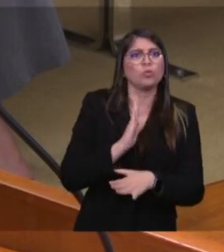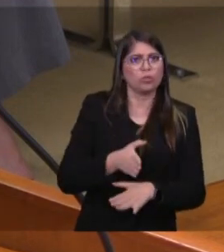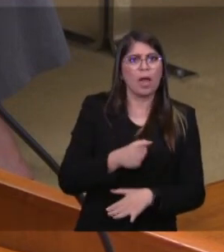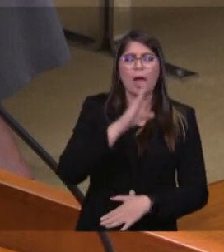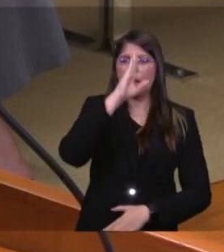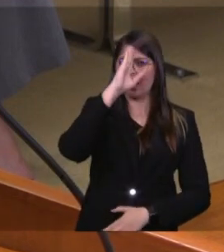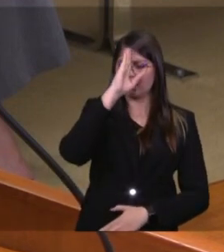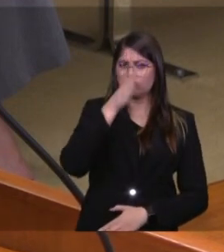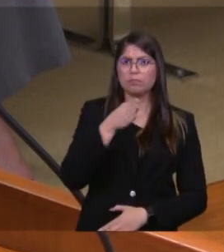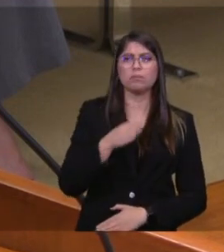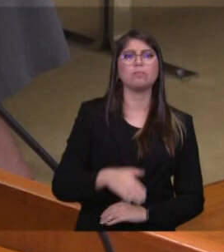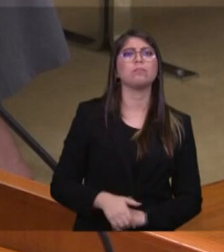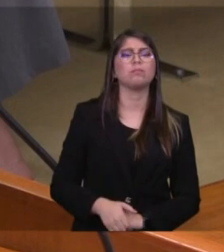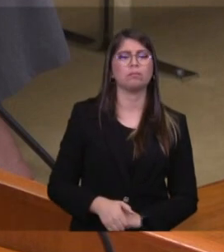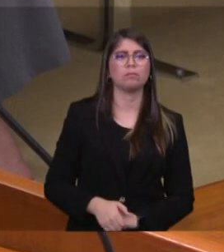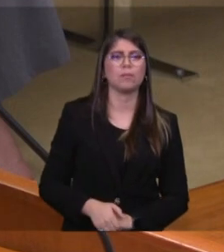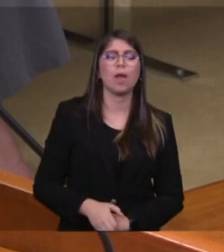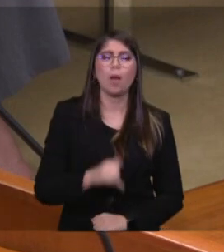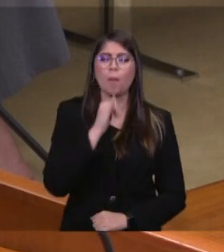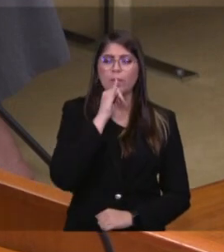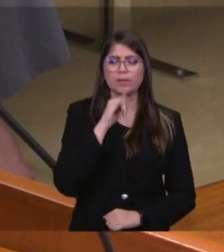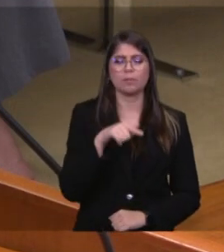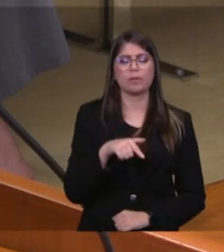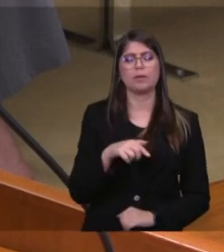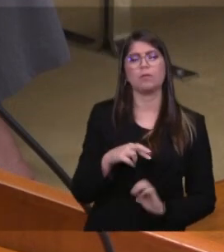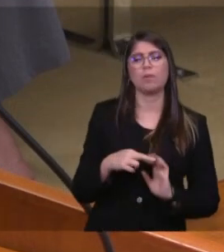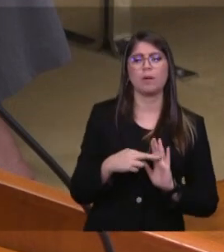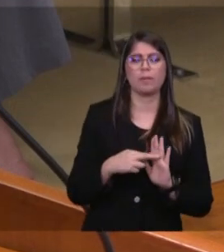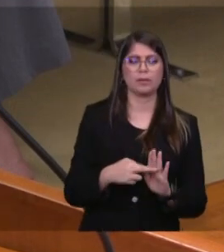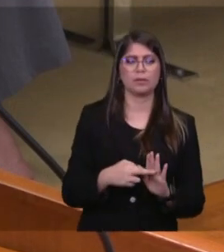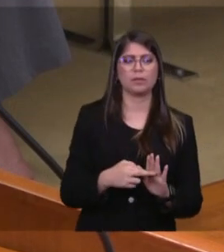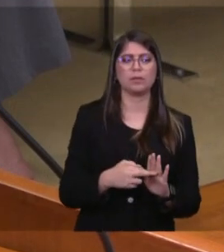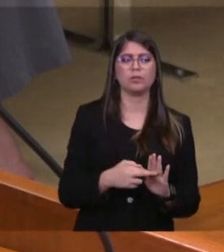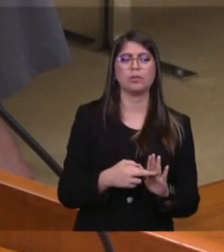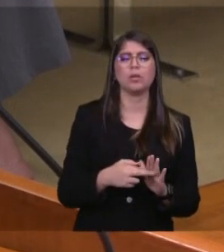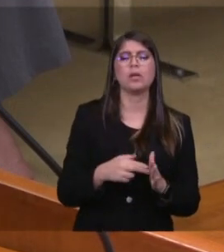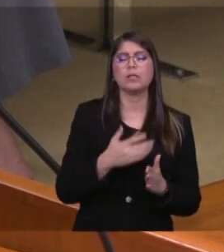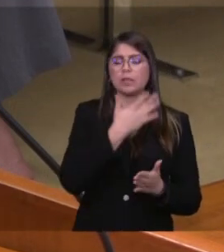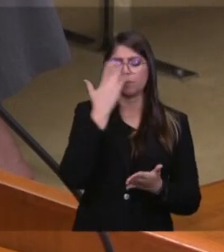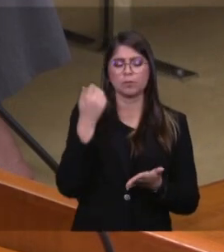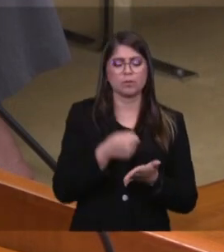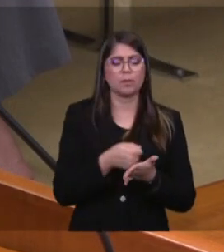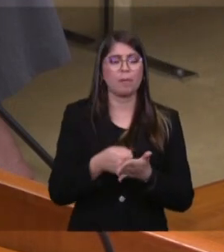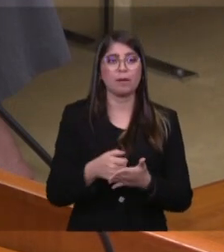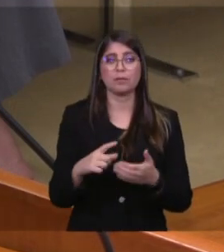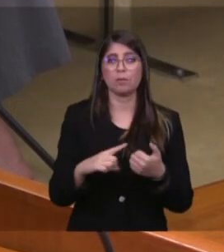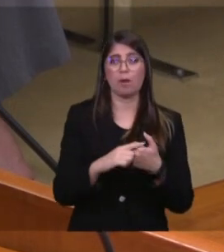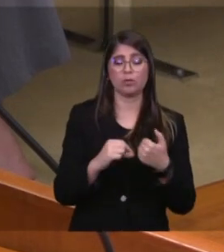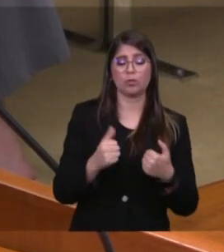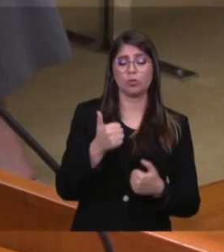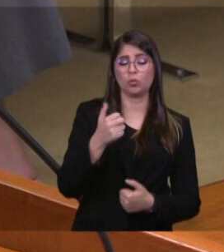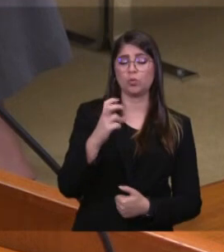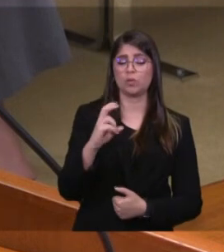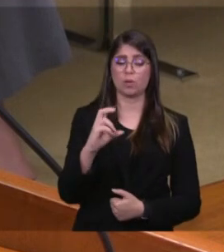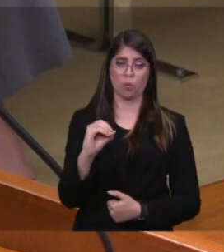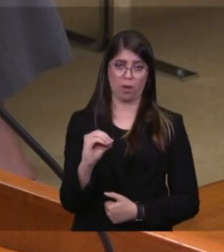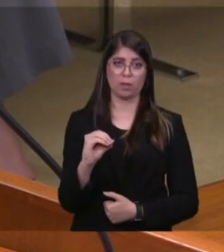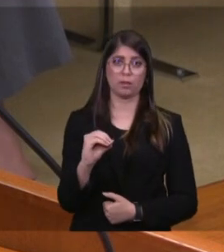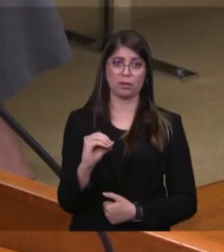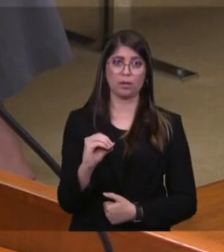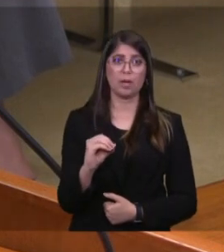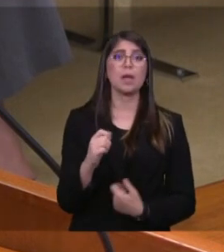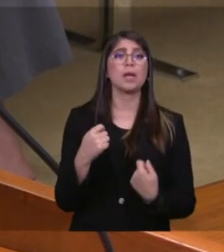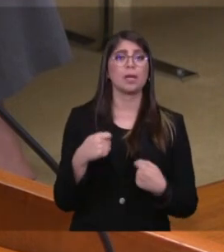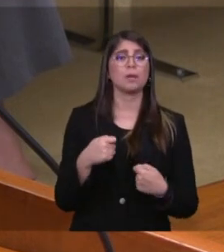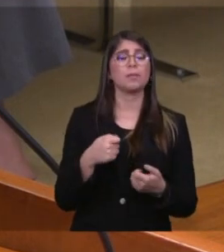determina, como muito bem dito pelo representante dos contribuintes, quando ela diz que no artigo 150 que deve se